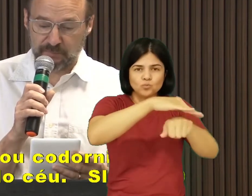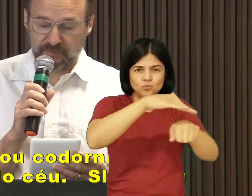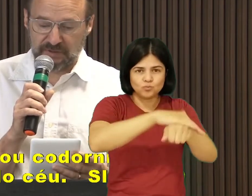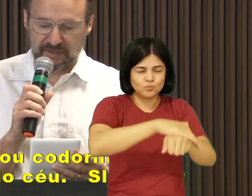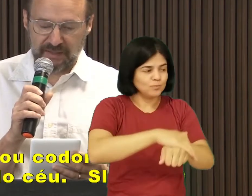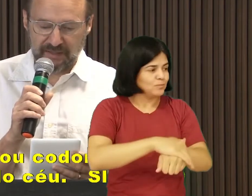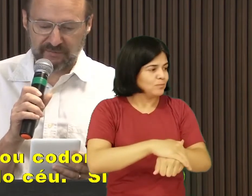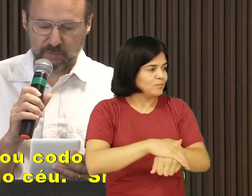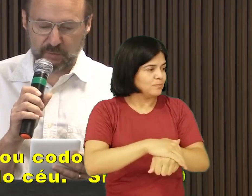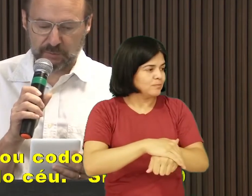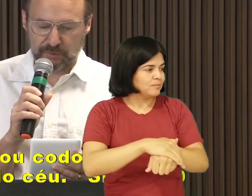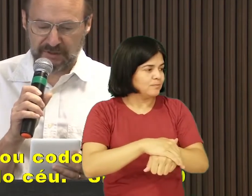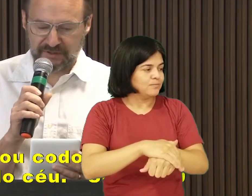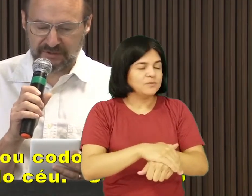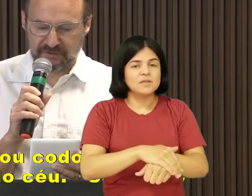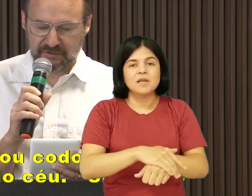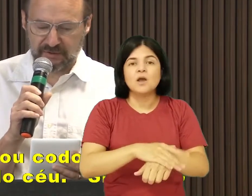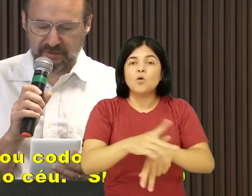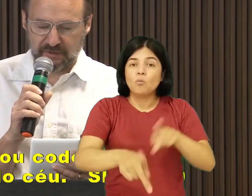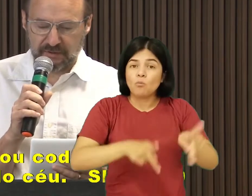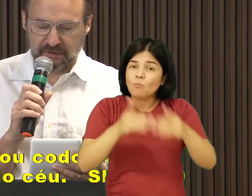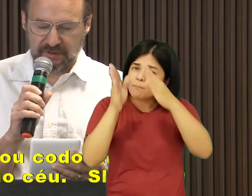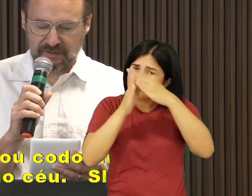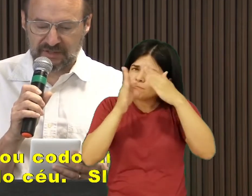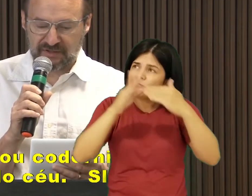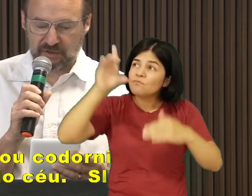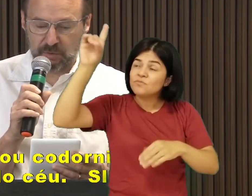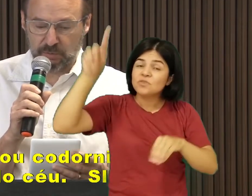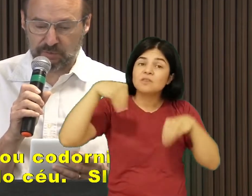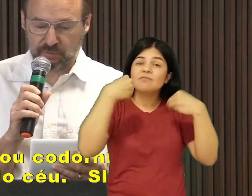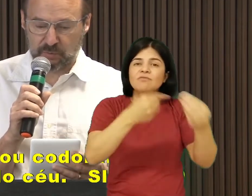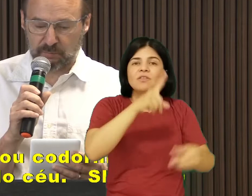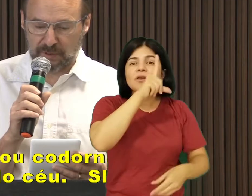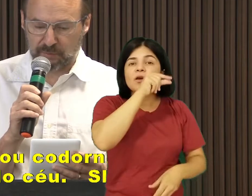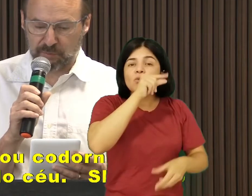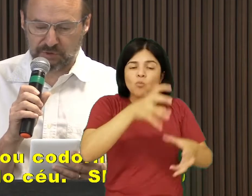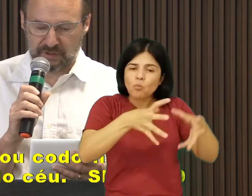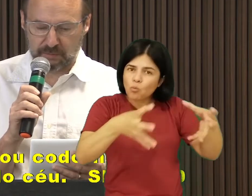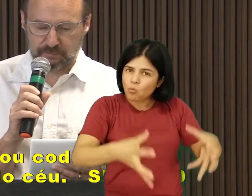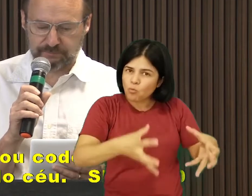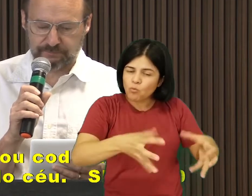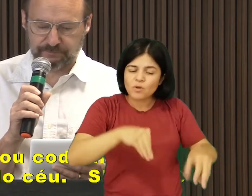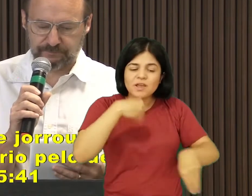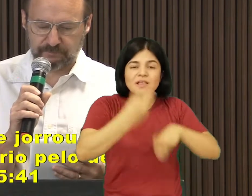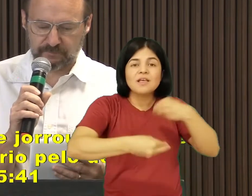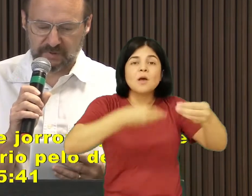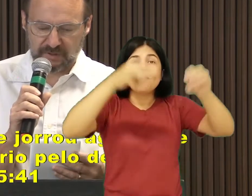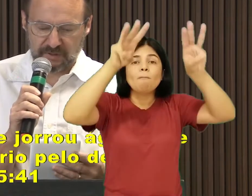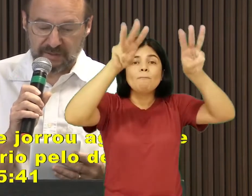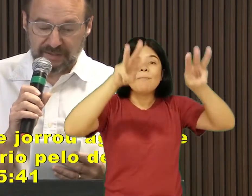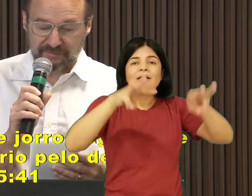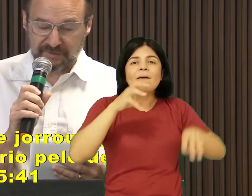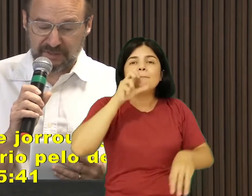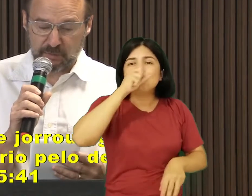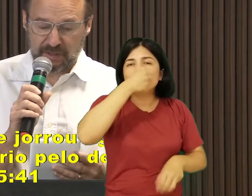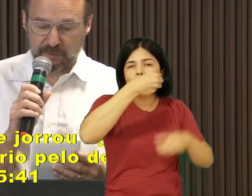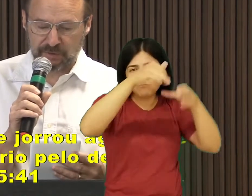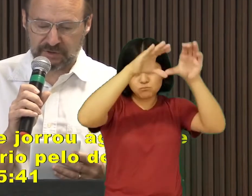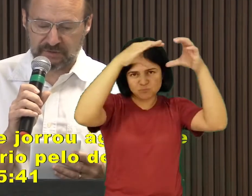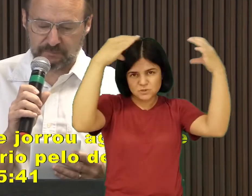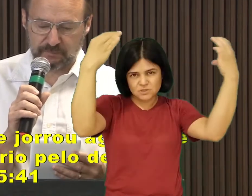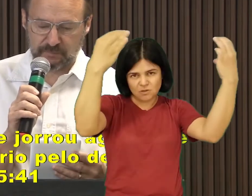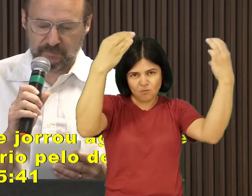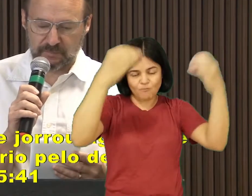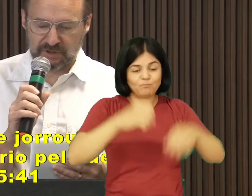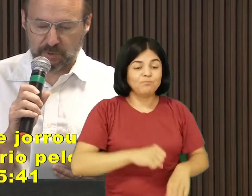Pediram, e ele enviou codornizes e saciou-os com pão do céu. Ele fendeu a